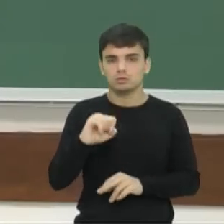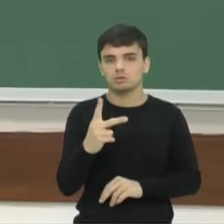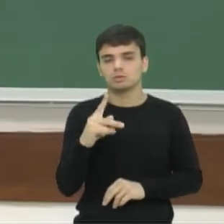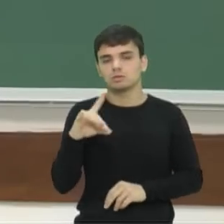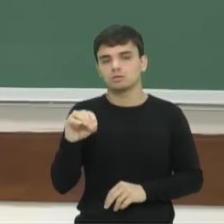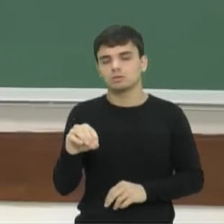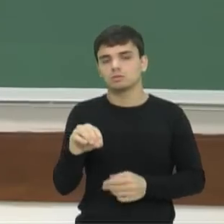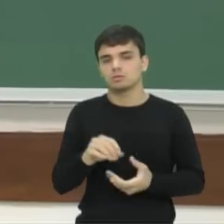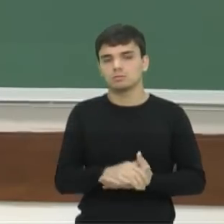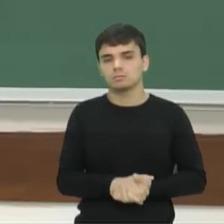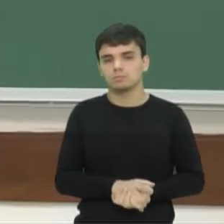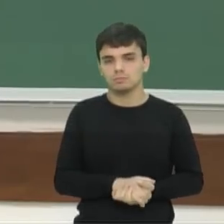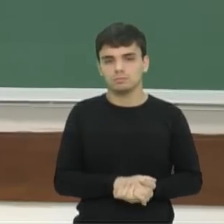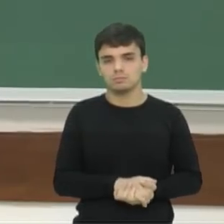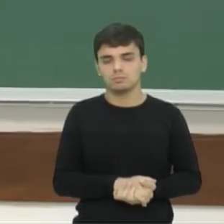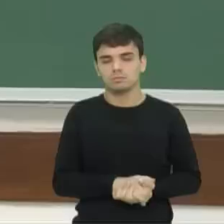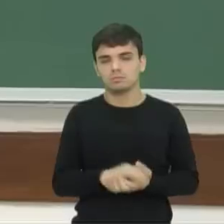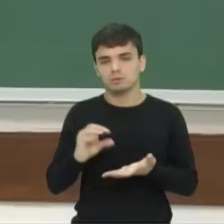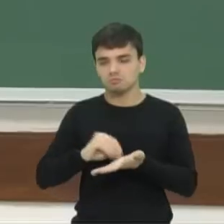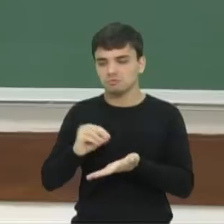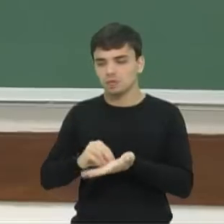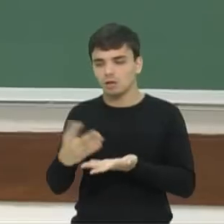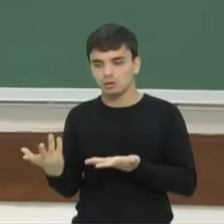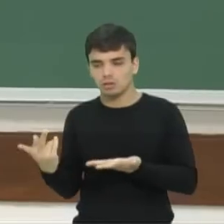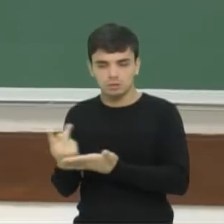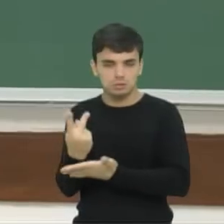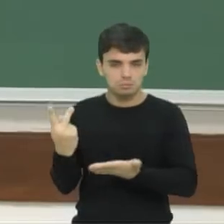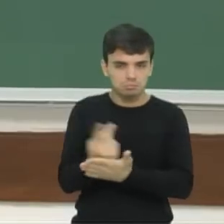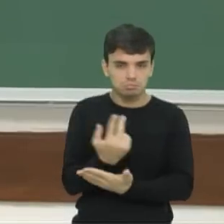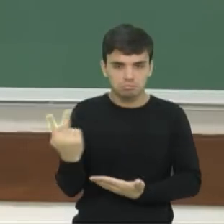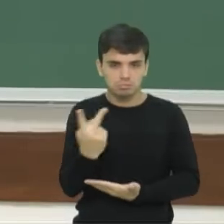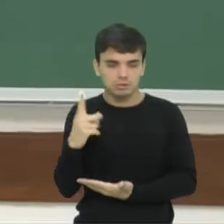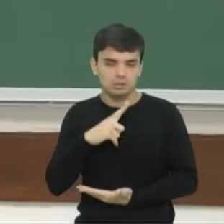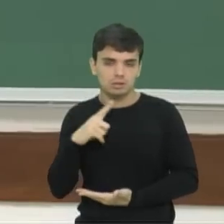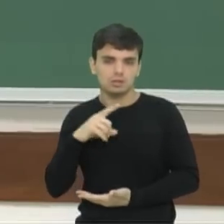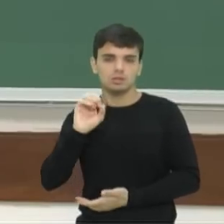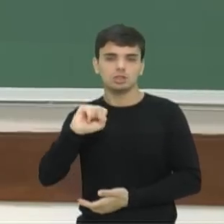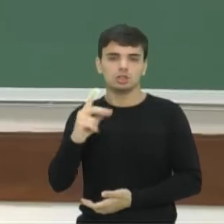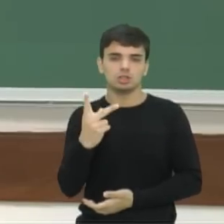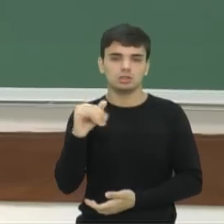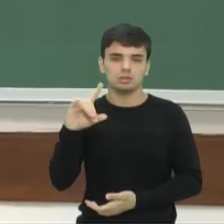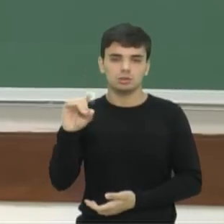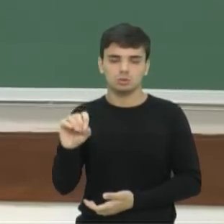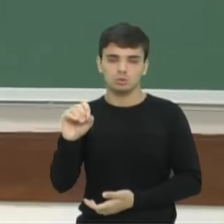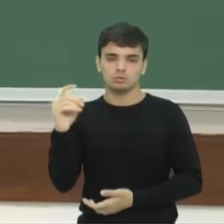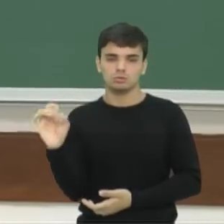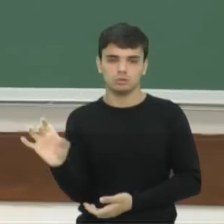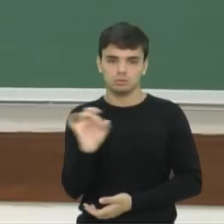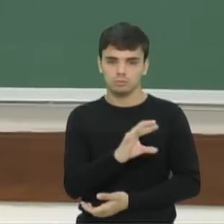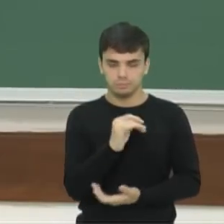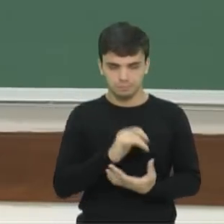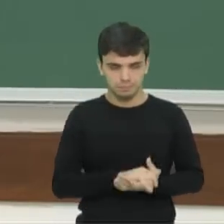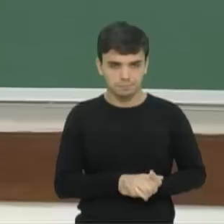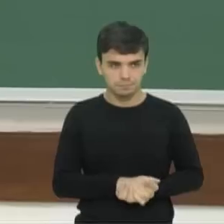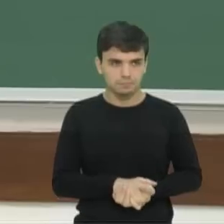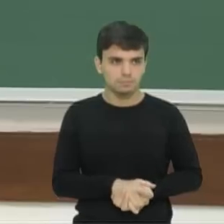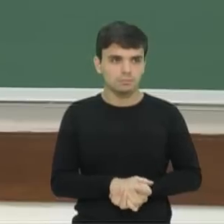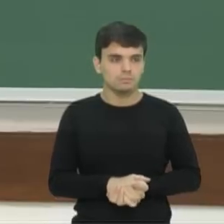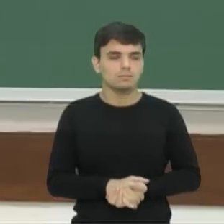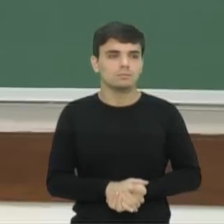de competitividade for de ambos, ali aplica-se um Shido para cada um deles. Também pode ser dado